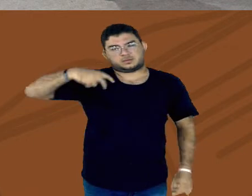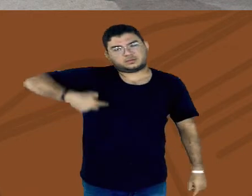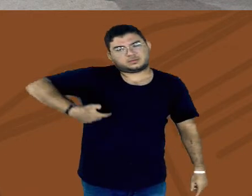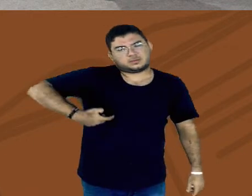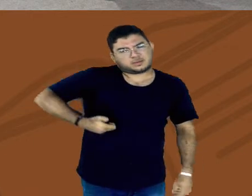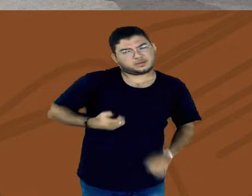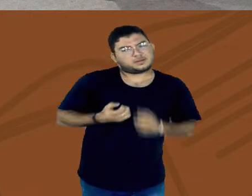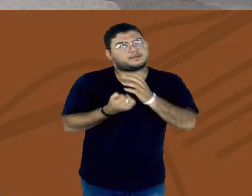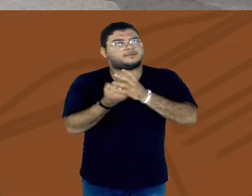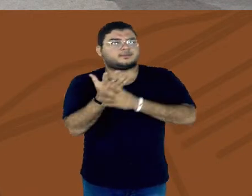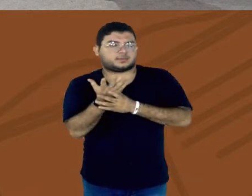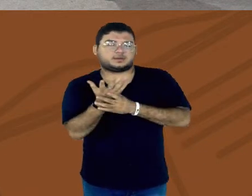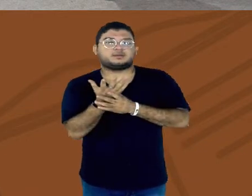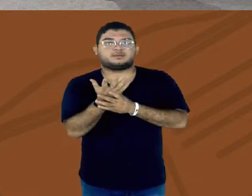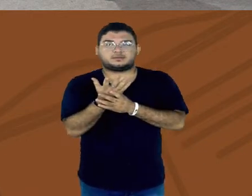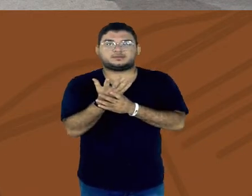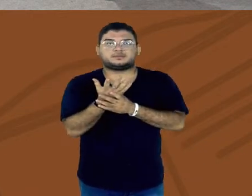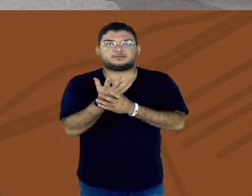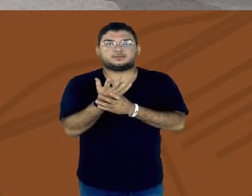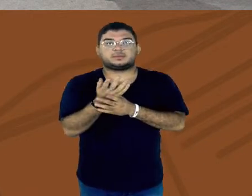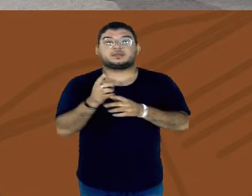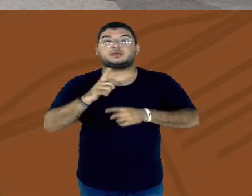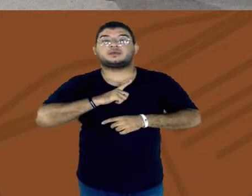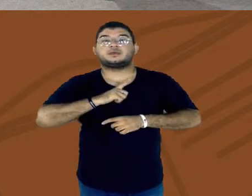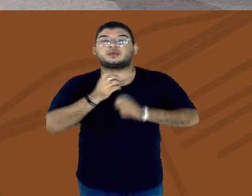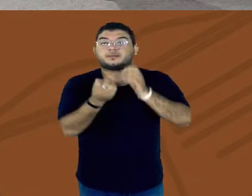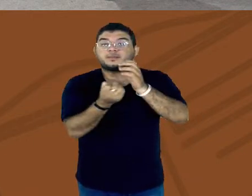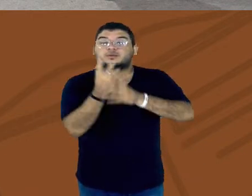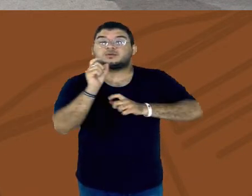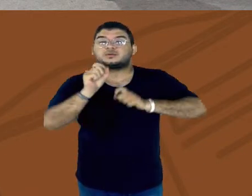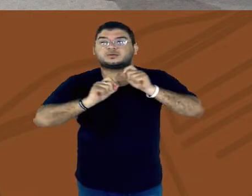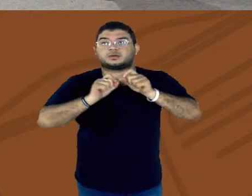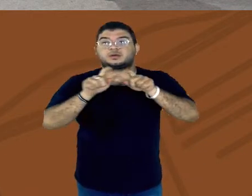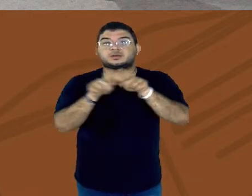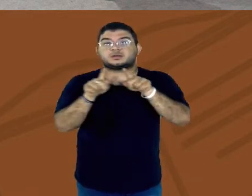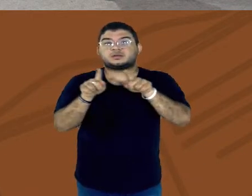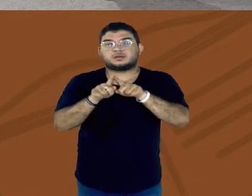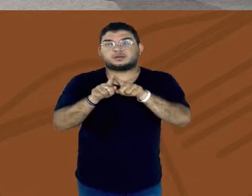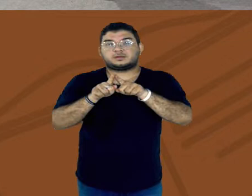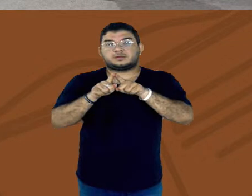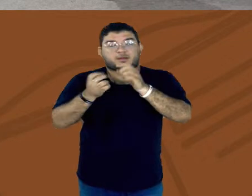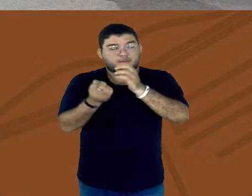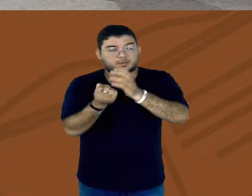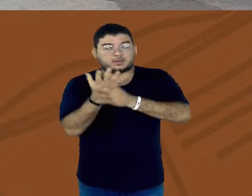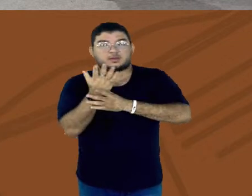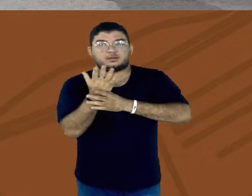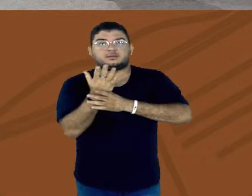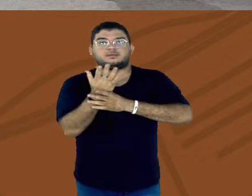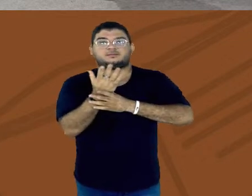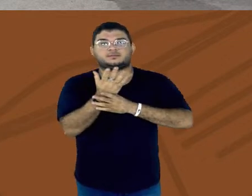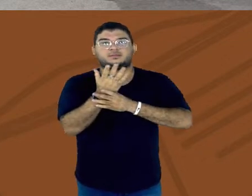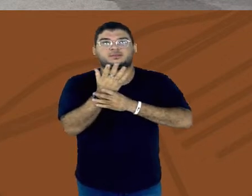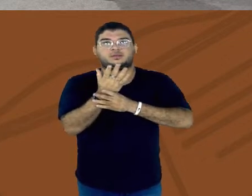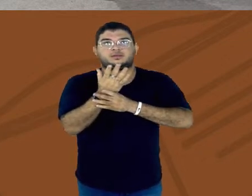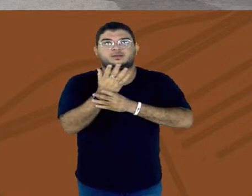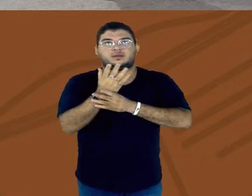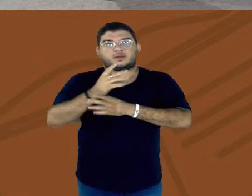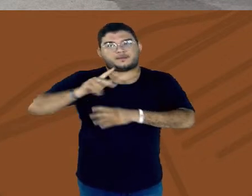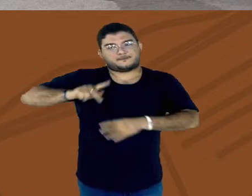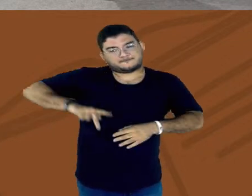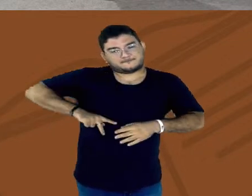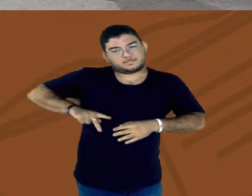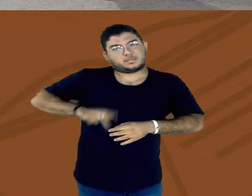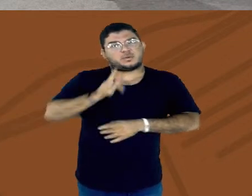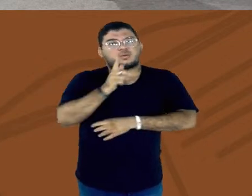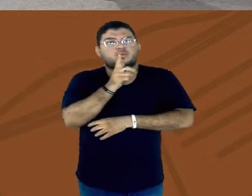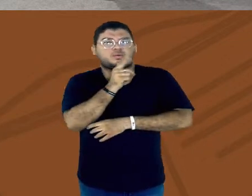é lançado na corrente sanguínea, e produz uma secreção exócrina, que é chamado suco pancreático. Nós vamos